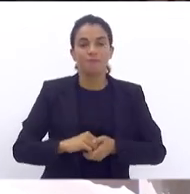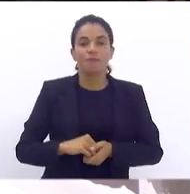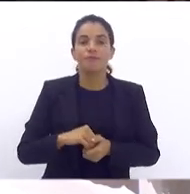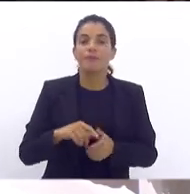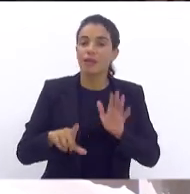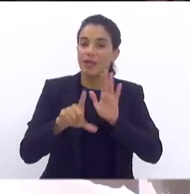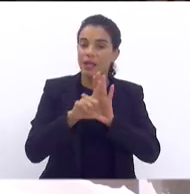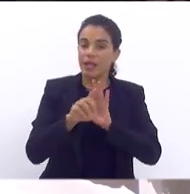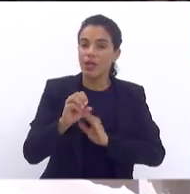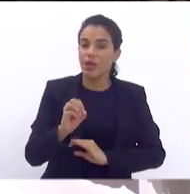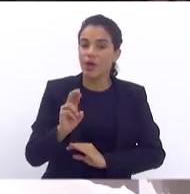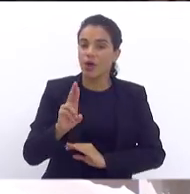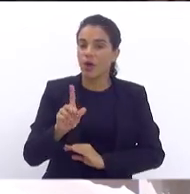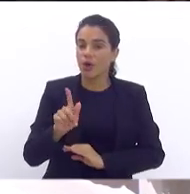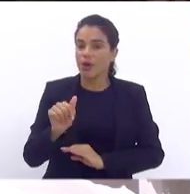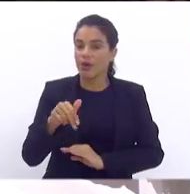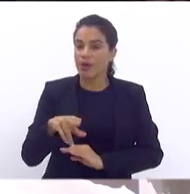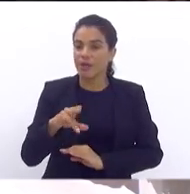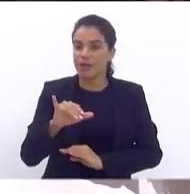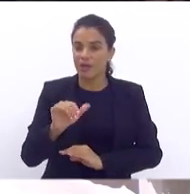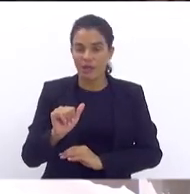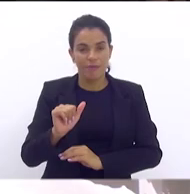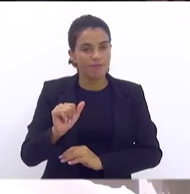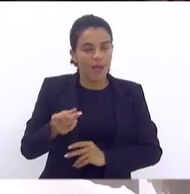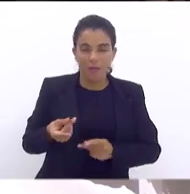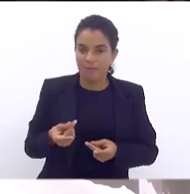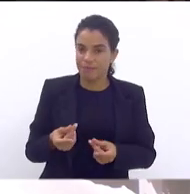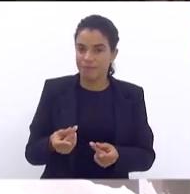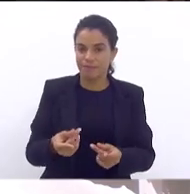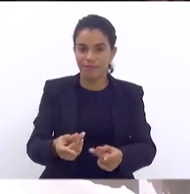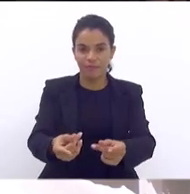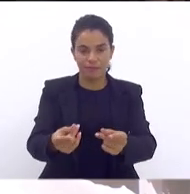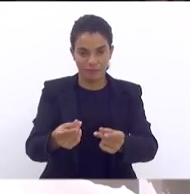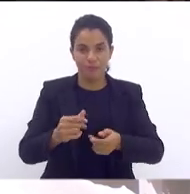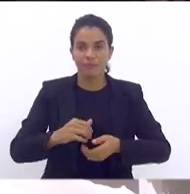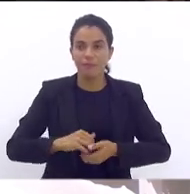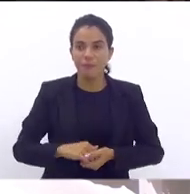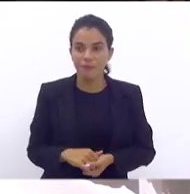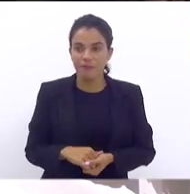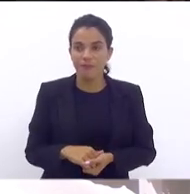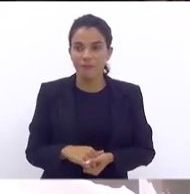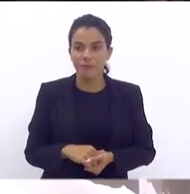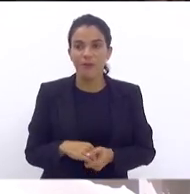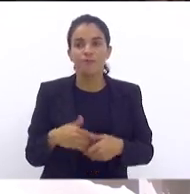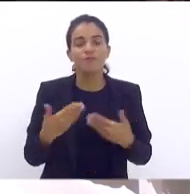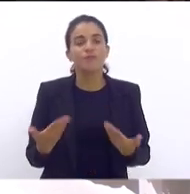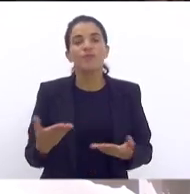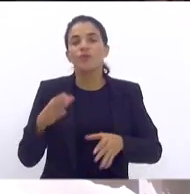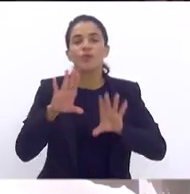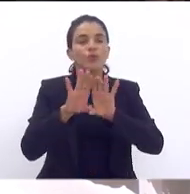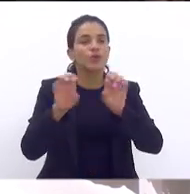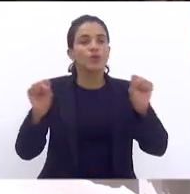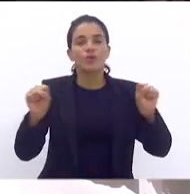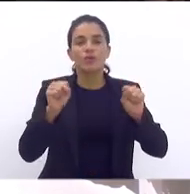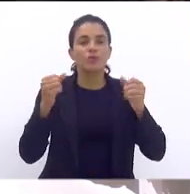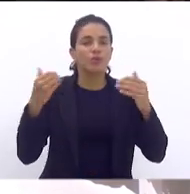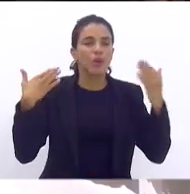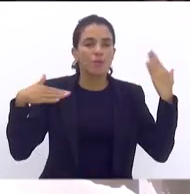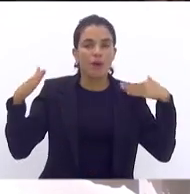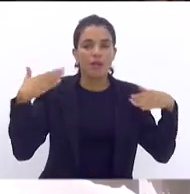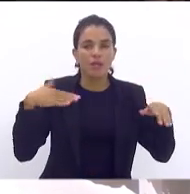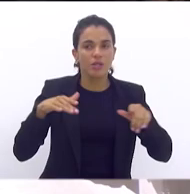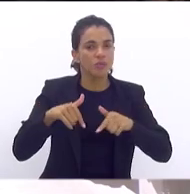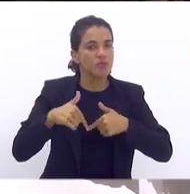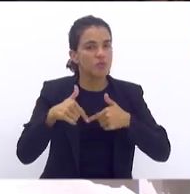lei orgânica do Tribunal Marítimo. Essa lei rege a atuação do Tribunal Marítimo. Pois bem, o que o Tribunal Marítimo faz, né?